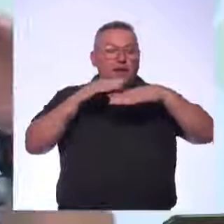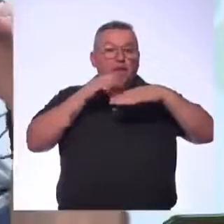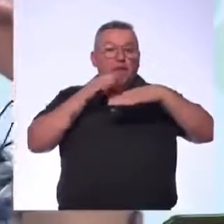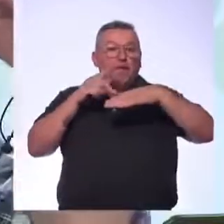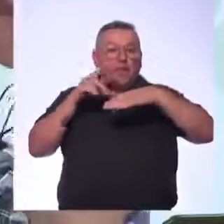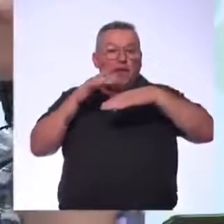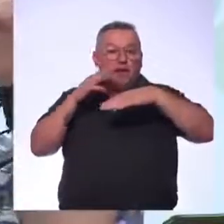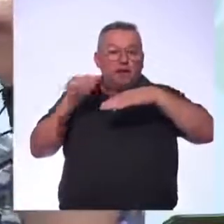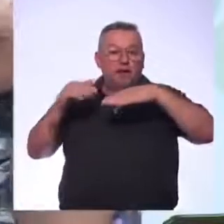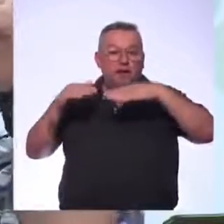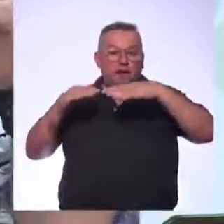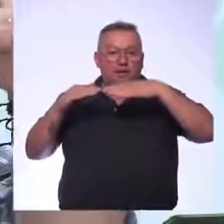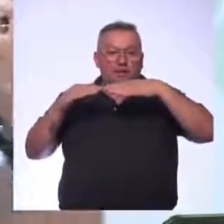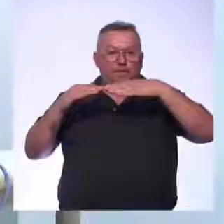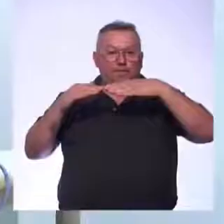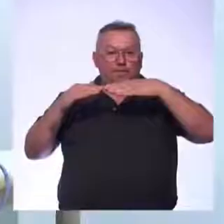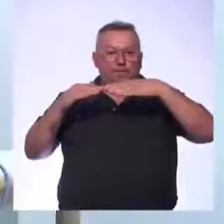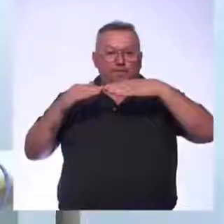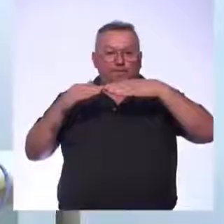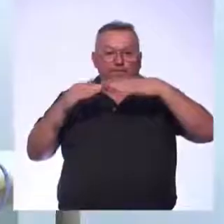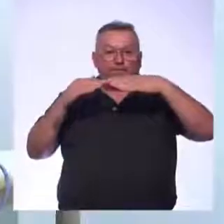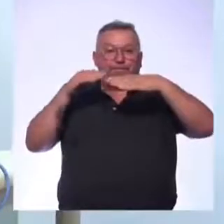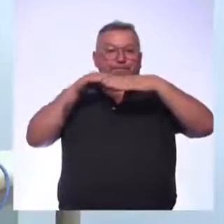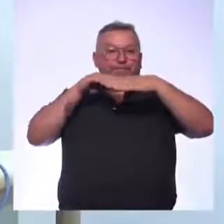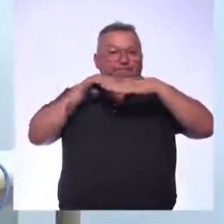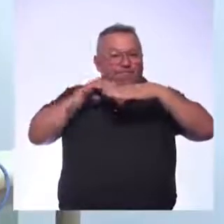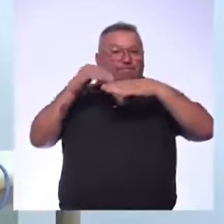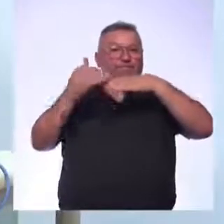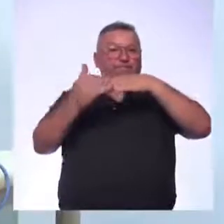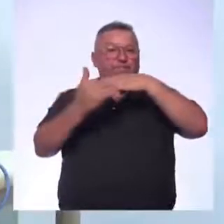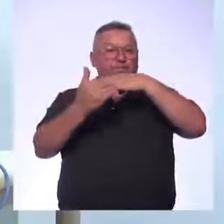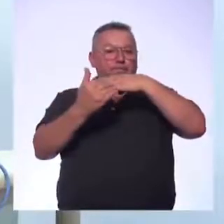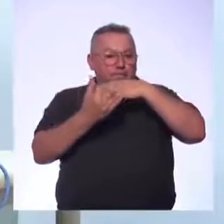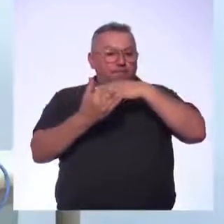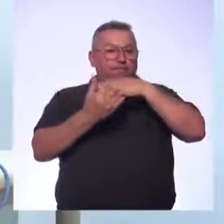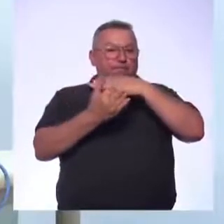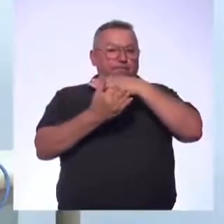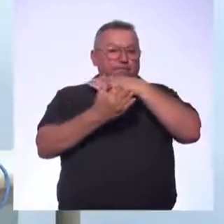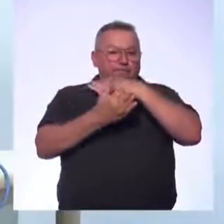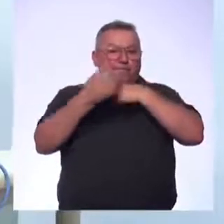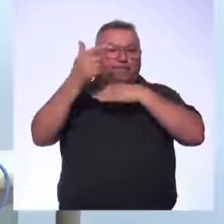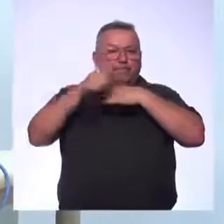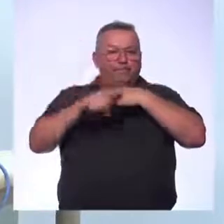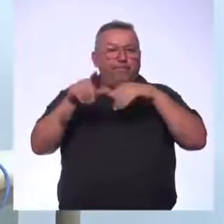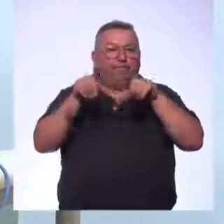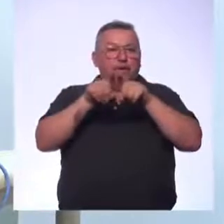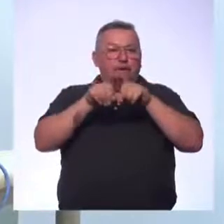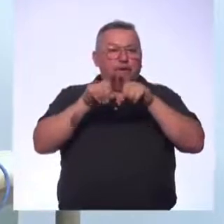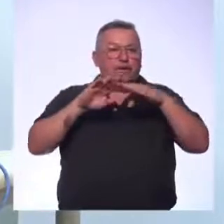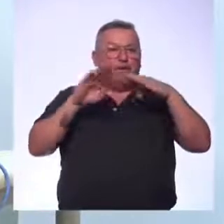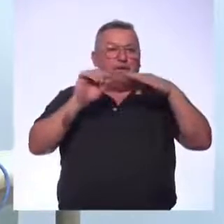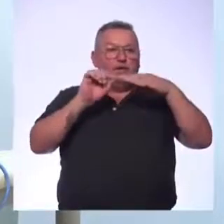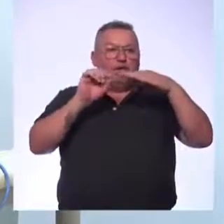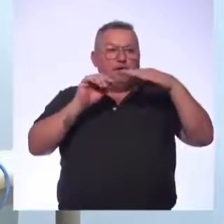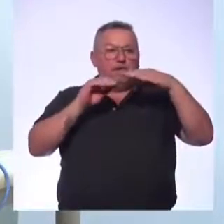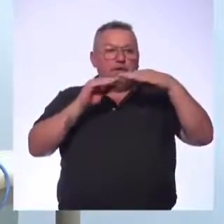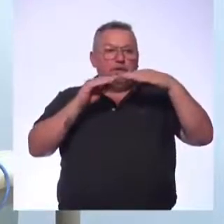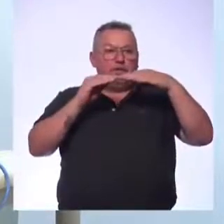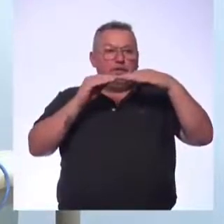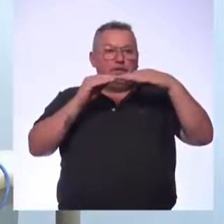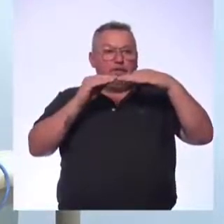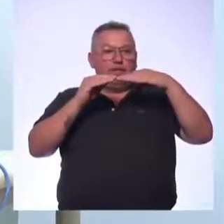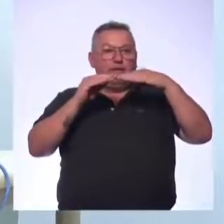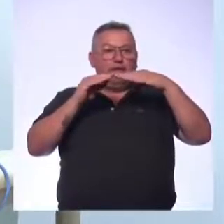placa. Você tem uma placa aqui pressionando, você tem uma outra placa aqui pressionando, você vai ter uma outra placa aqui pressionando. O que ela vai fazer? Ela